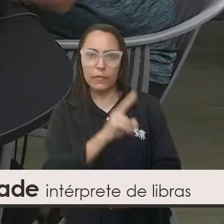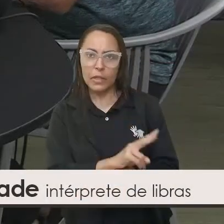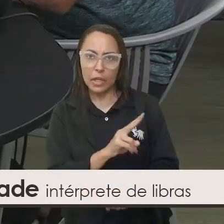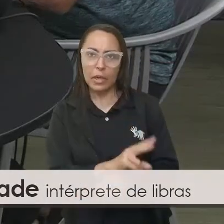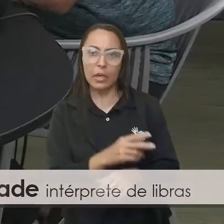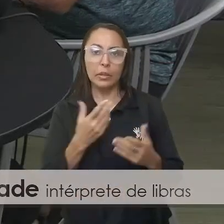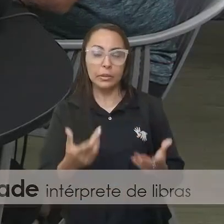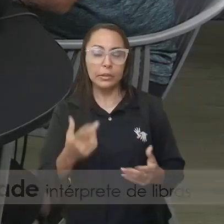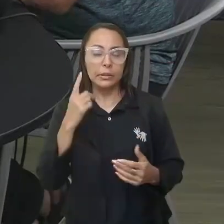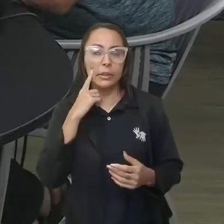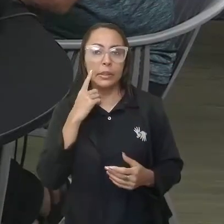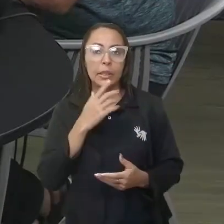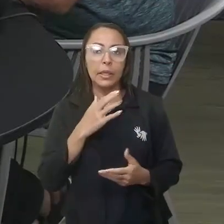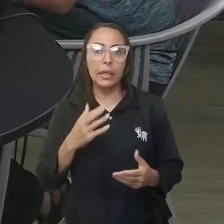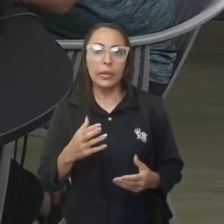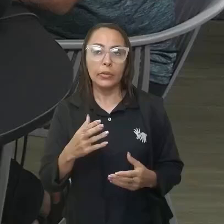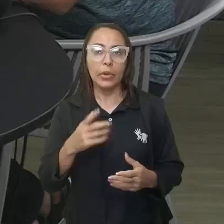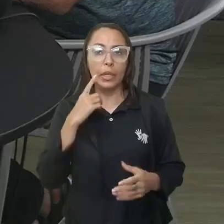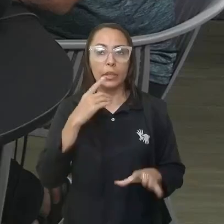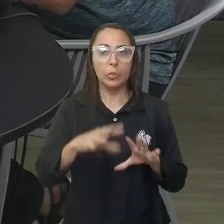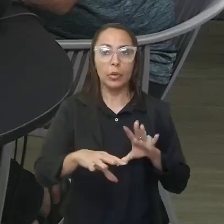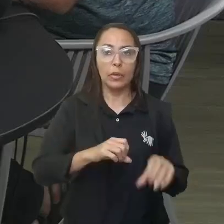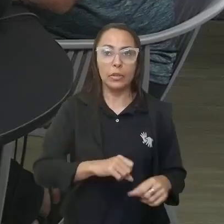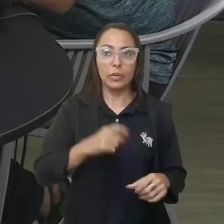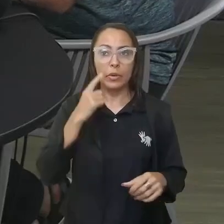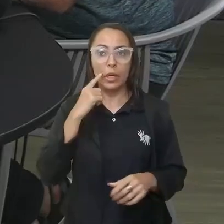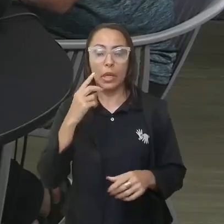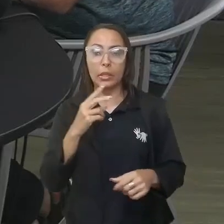falar de formação falar de prevenção.